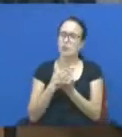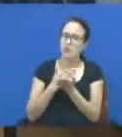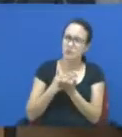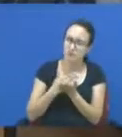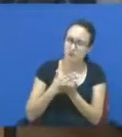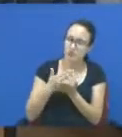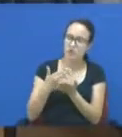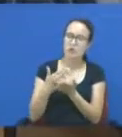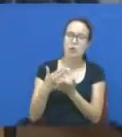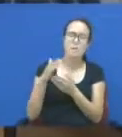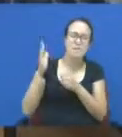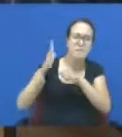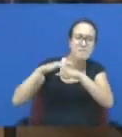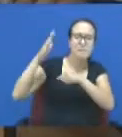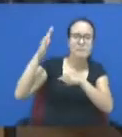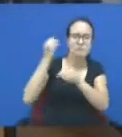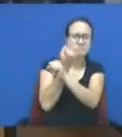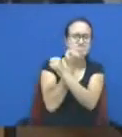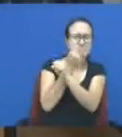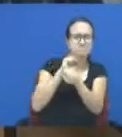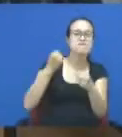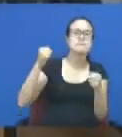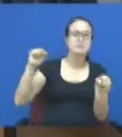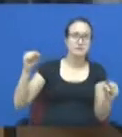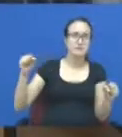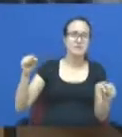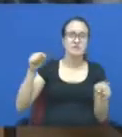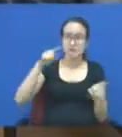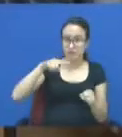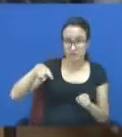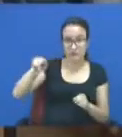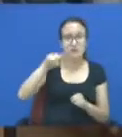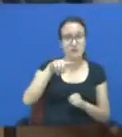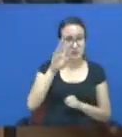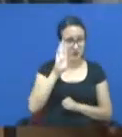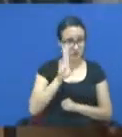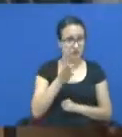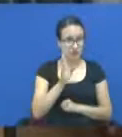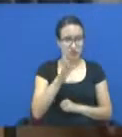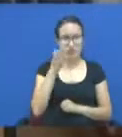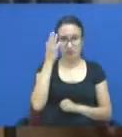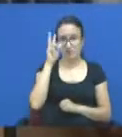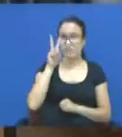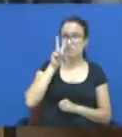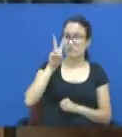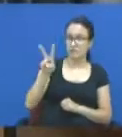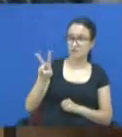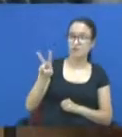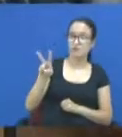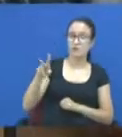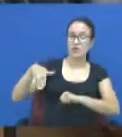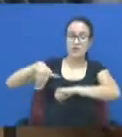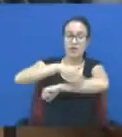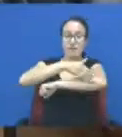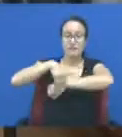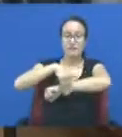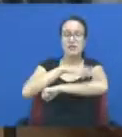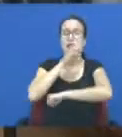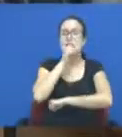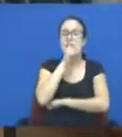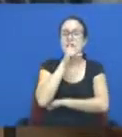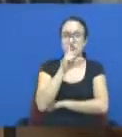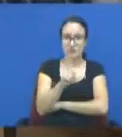nesta cidade. Acredito que a maioria dos presentes já tiveram a oportunidade de ver, que é ali na Avenida Laranjeiras, o nosso